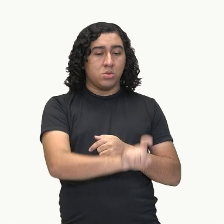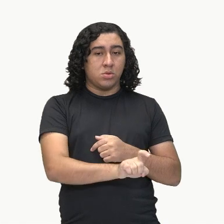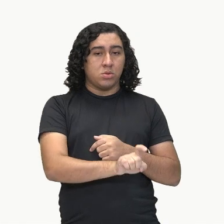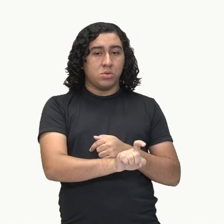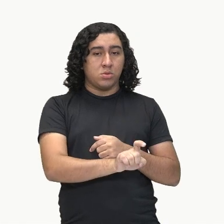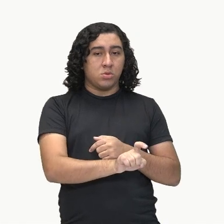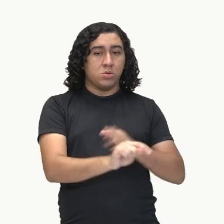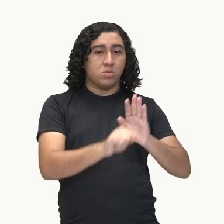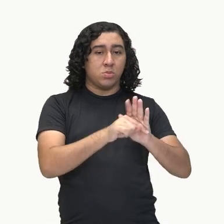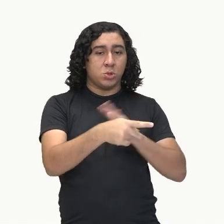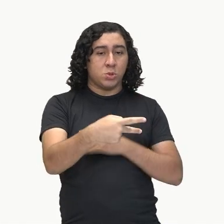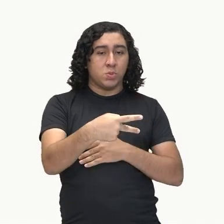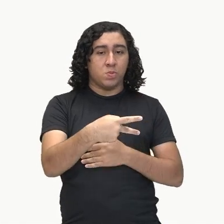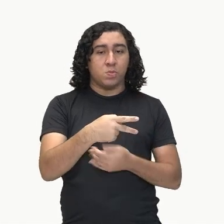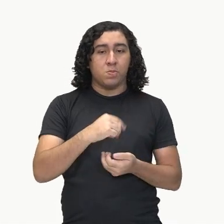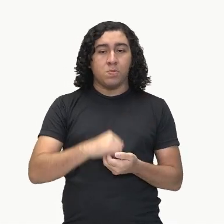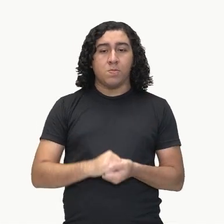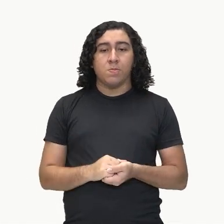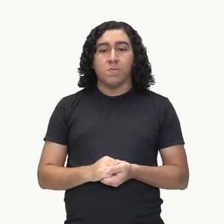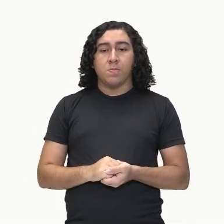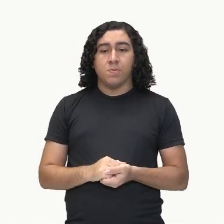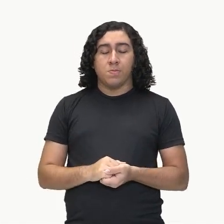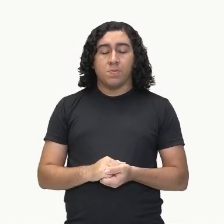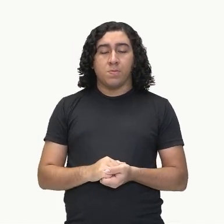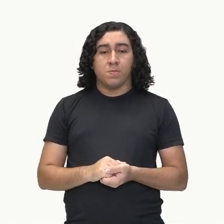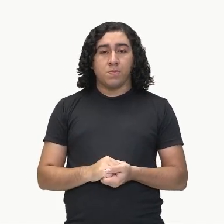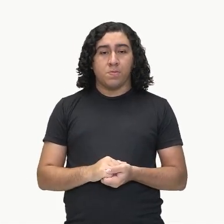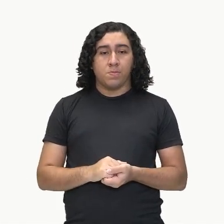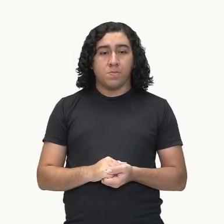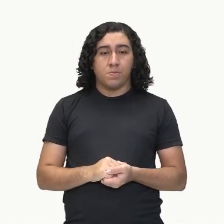mais 3x menos 2.